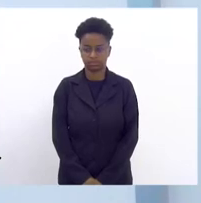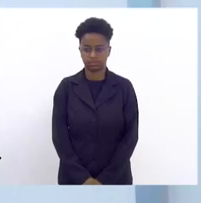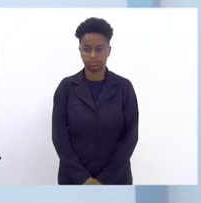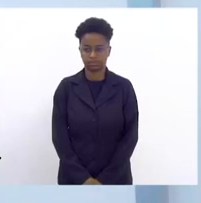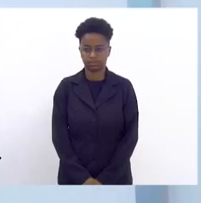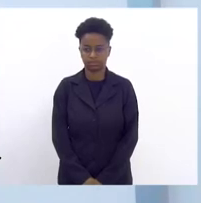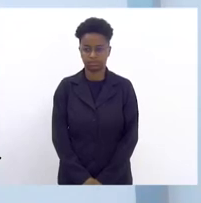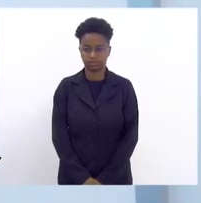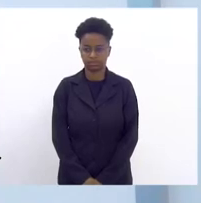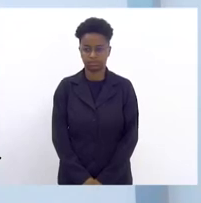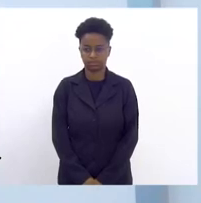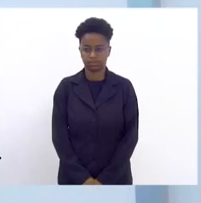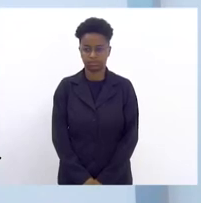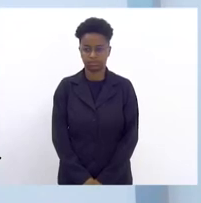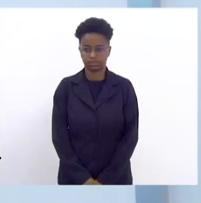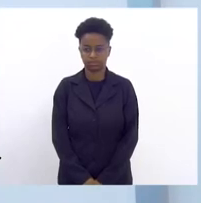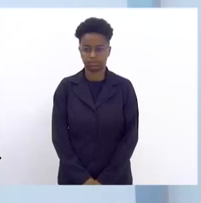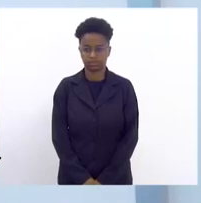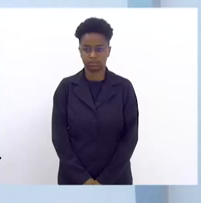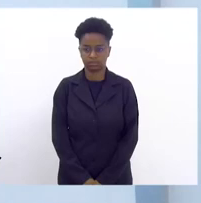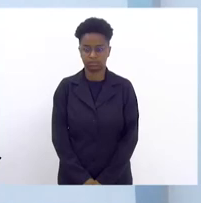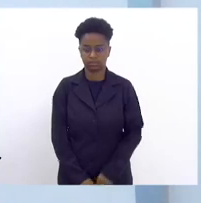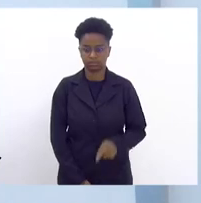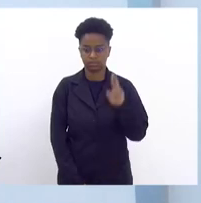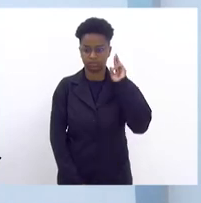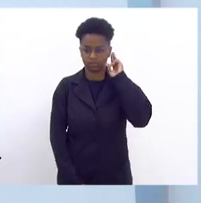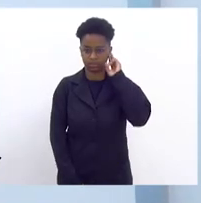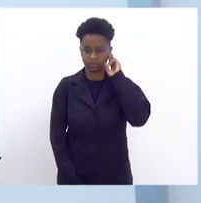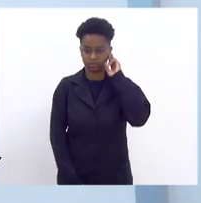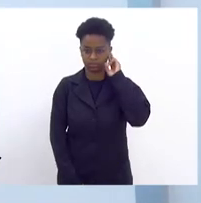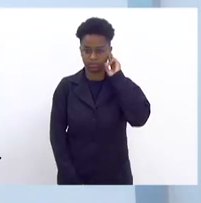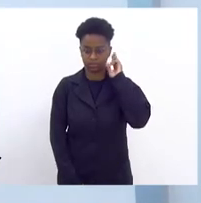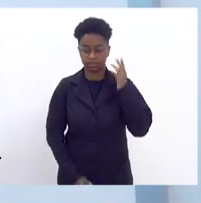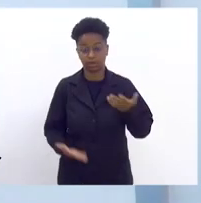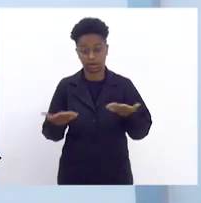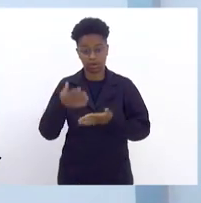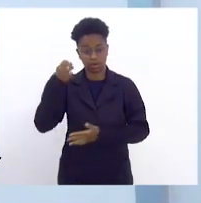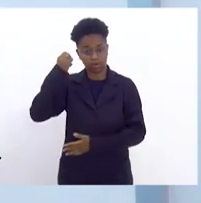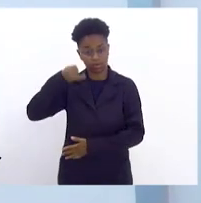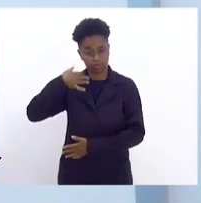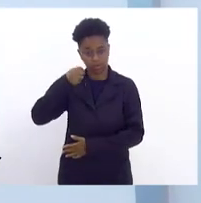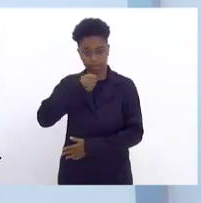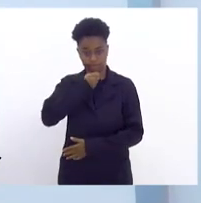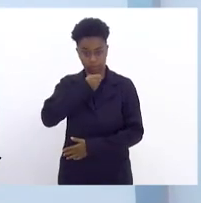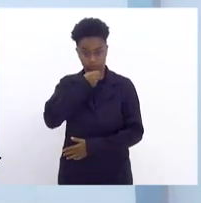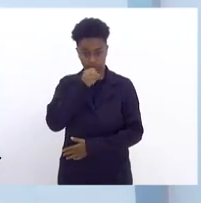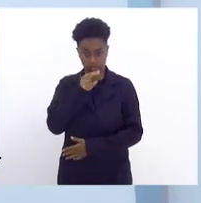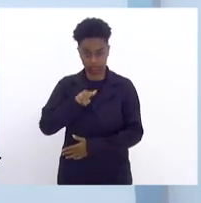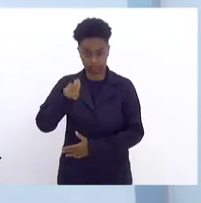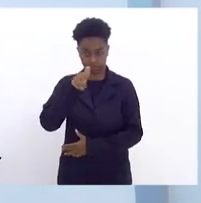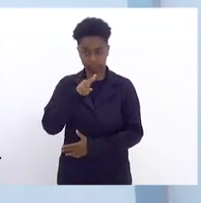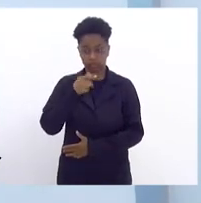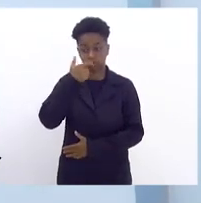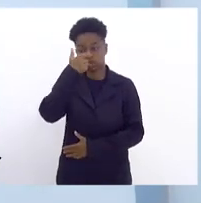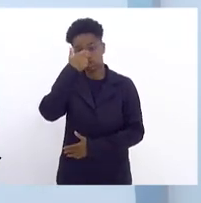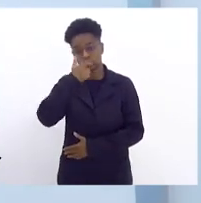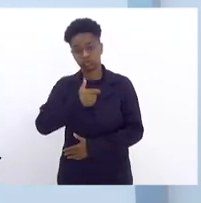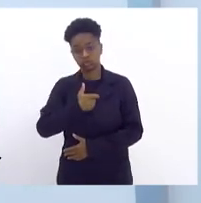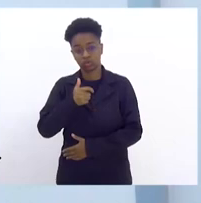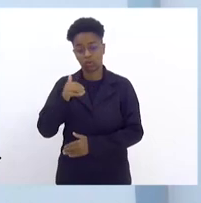do lado direito vou fazer agora minha auto-de descrição no microfone eu sou